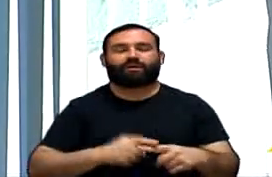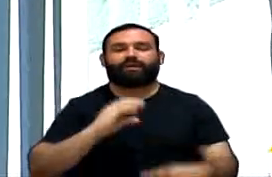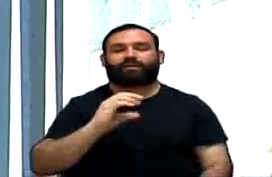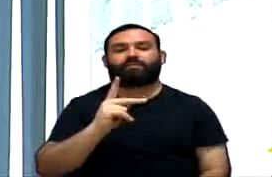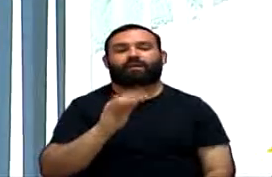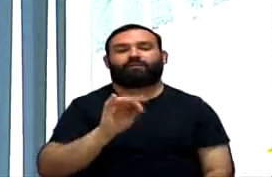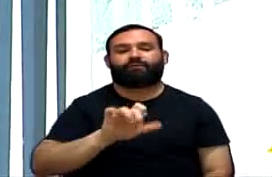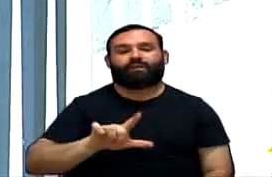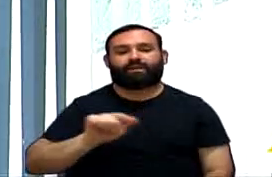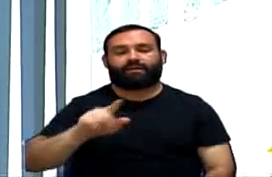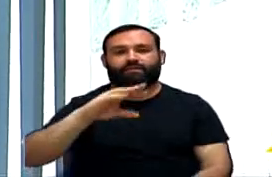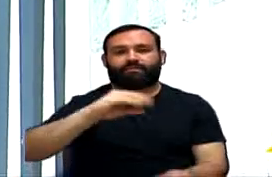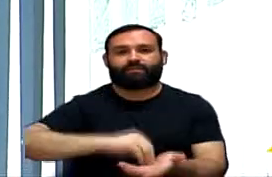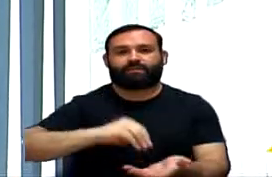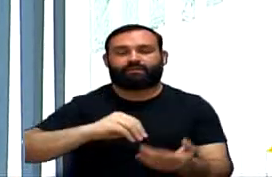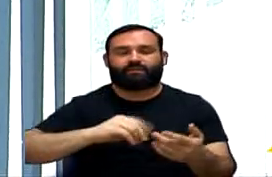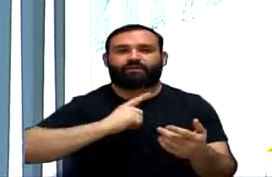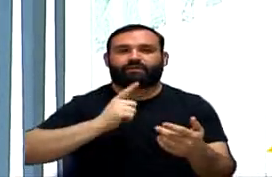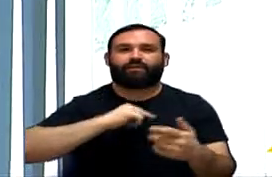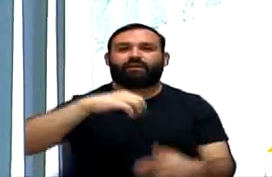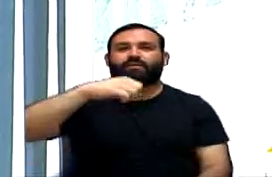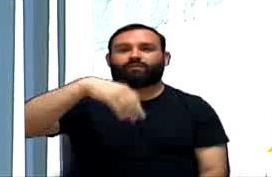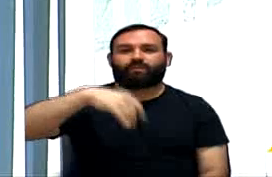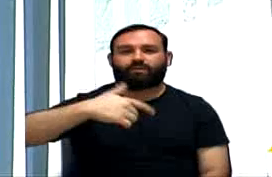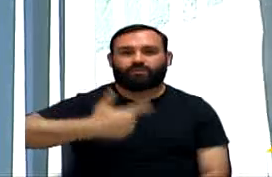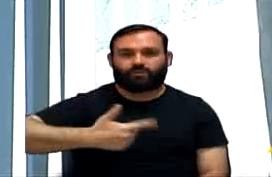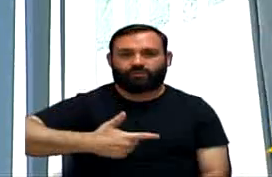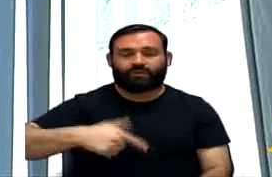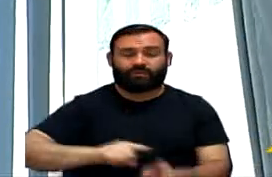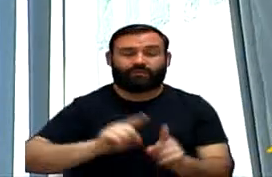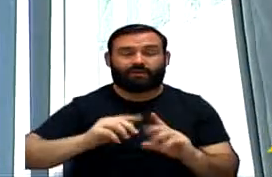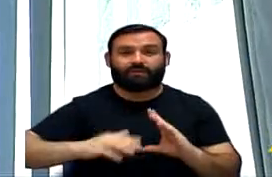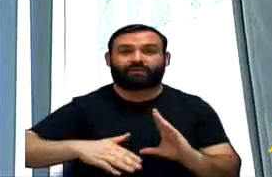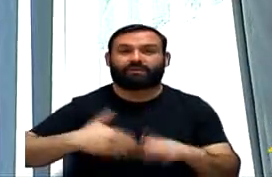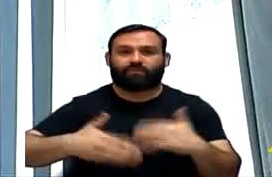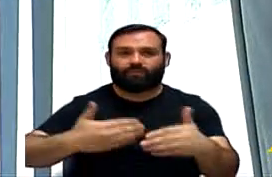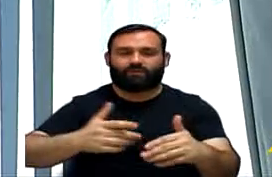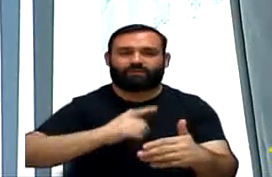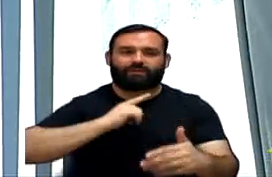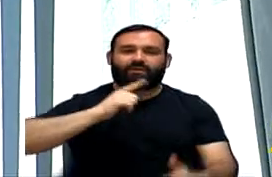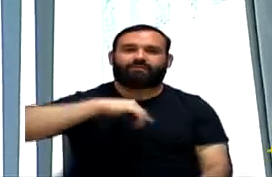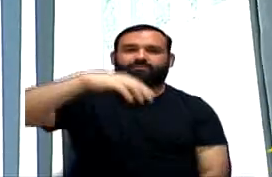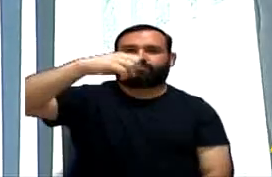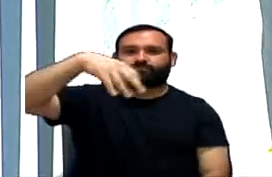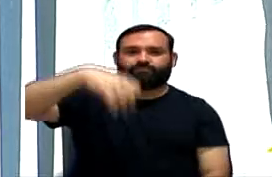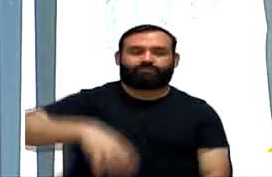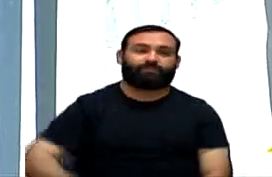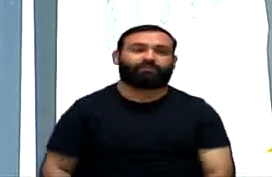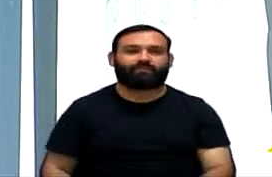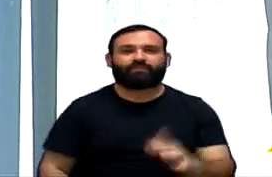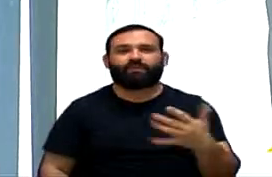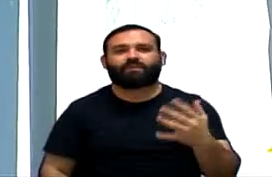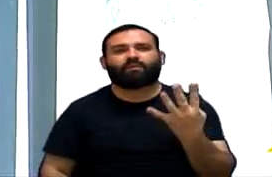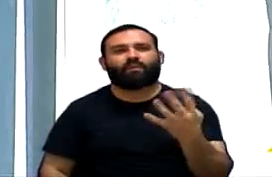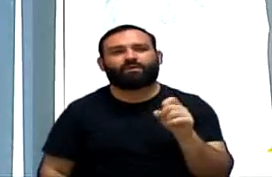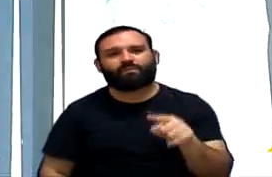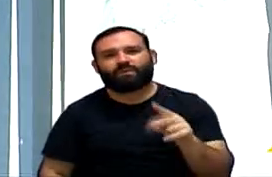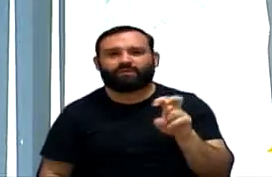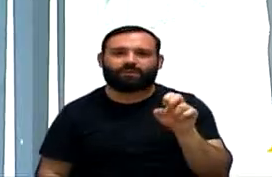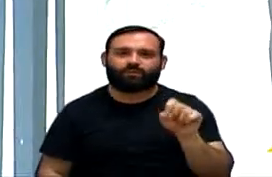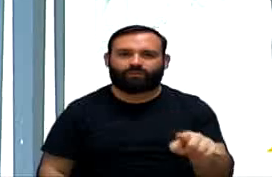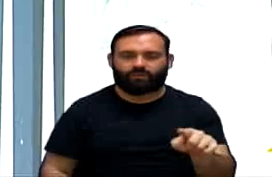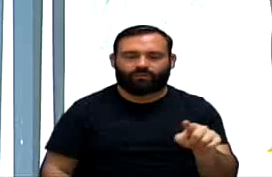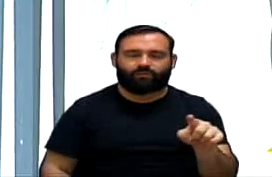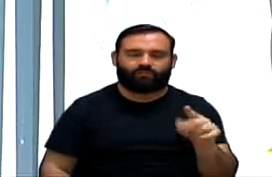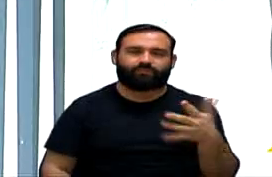CPFL implante A iluminação secundária e consequentemente a o braço de iluminação entorno de 4 a 5.000